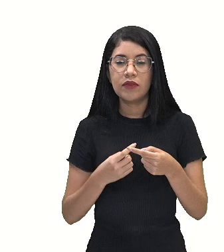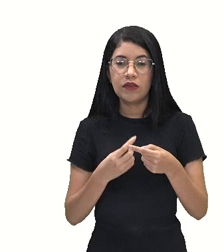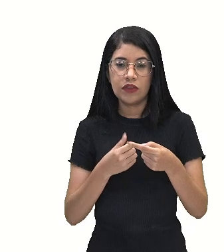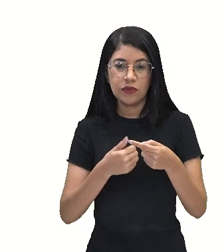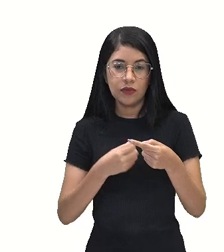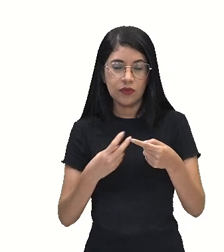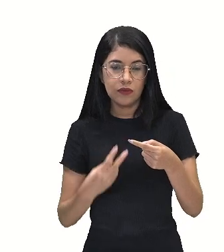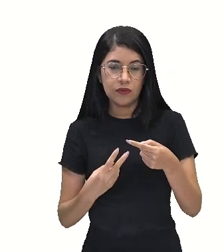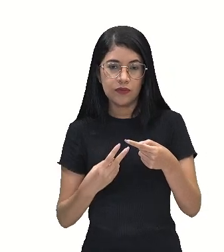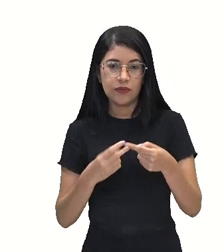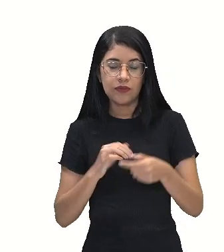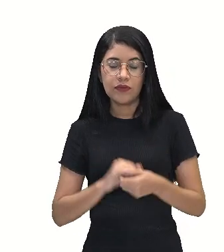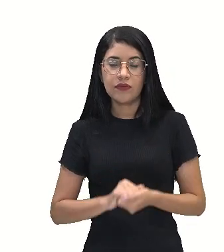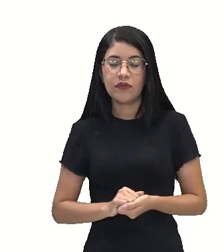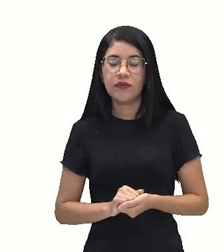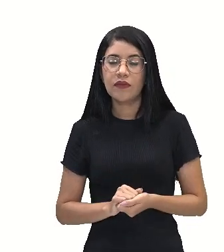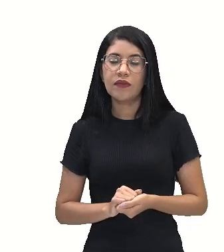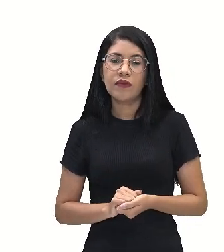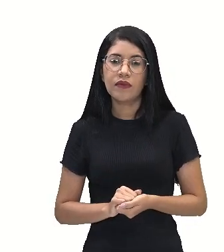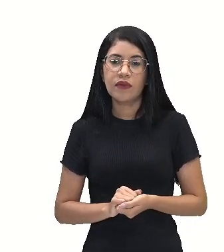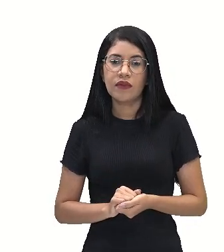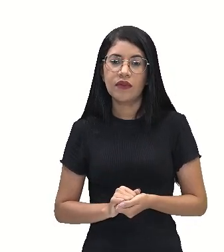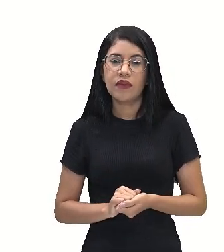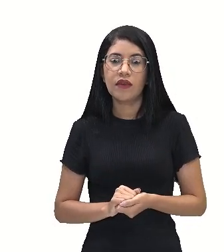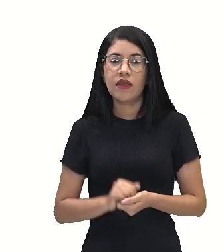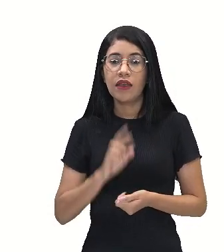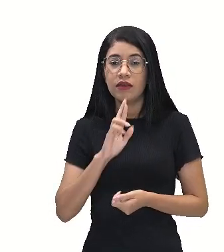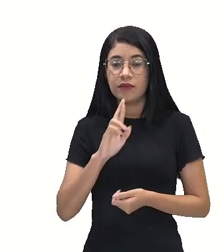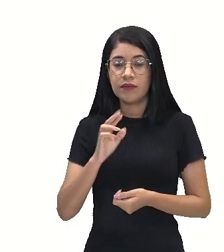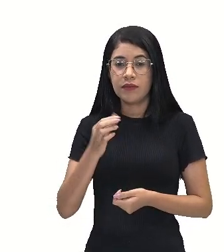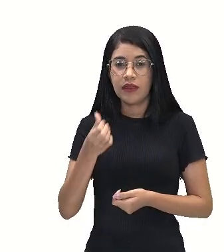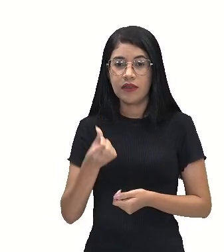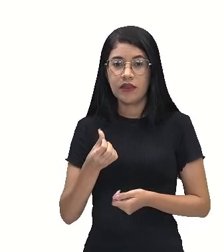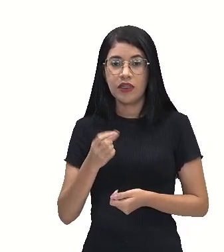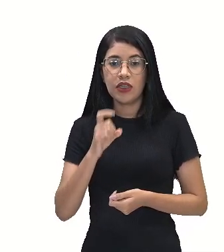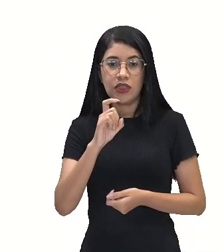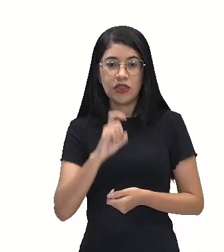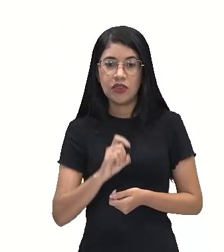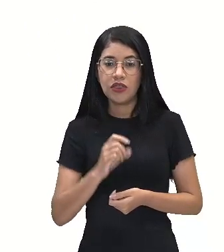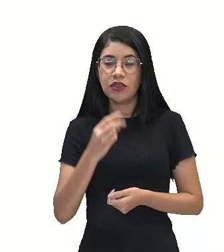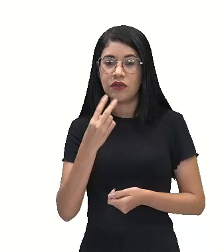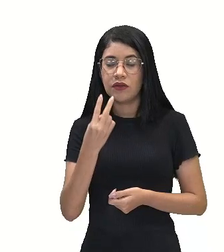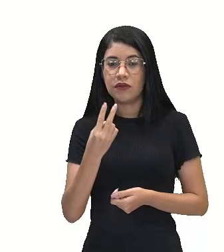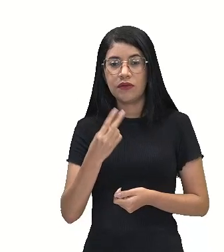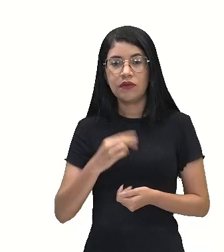e dividido por 2, 6. E x duas linhas, quem vai ser